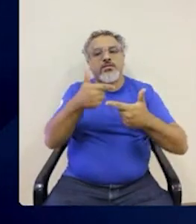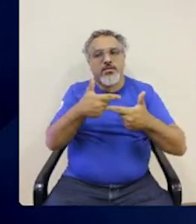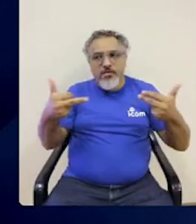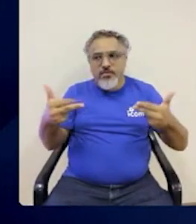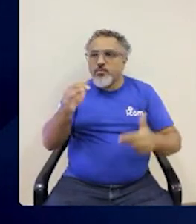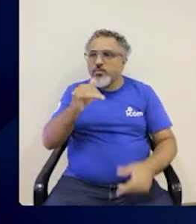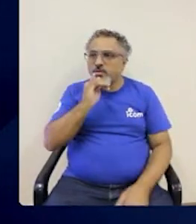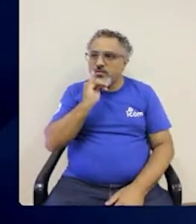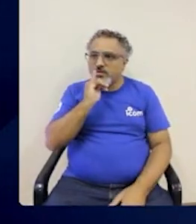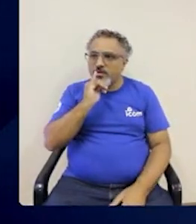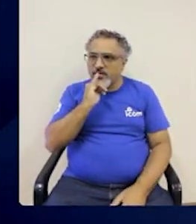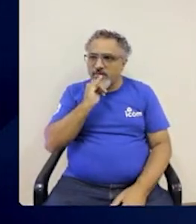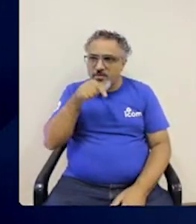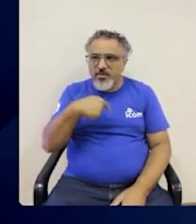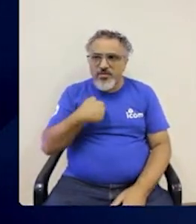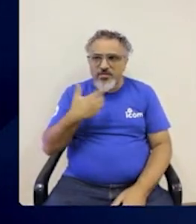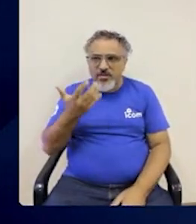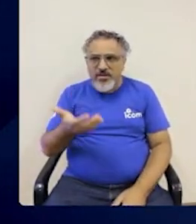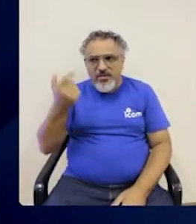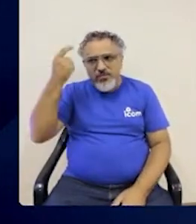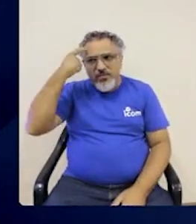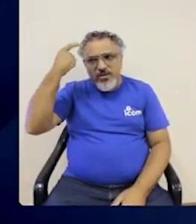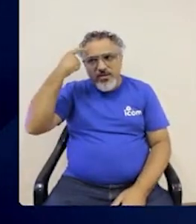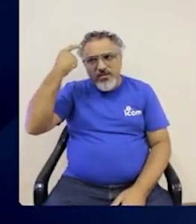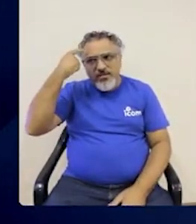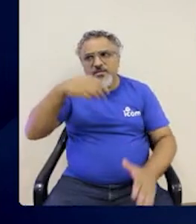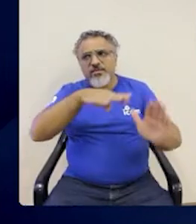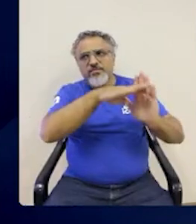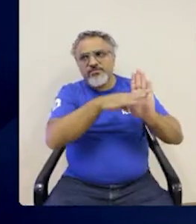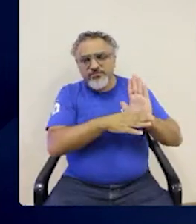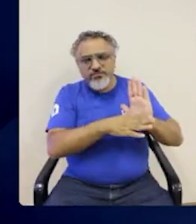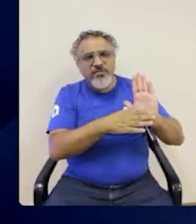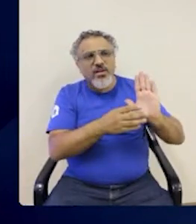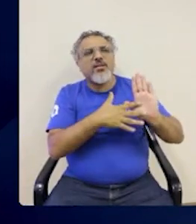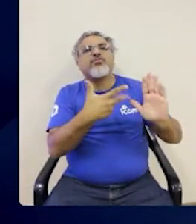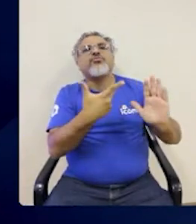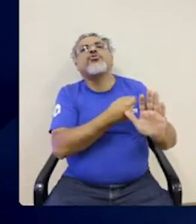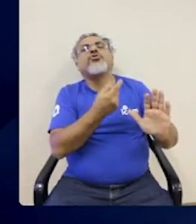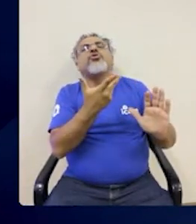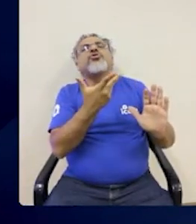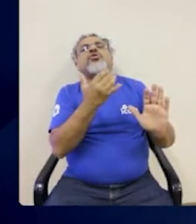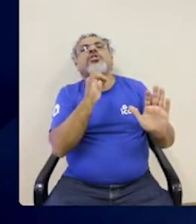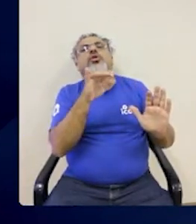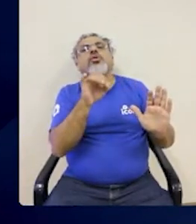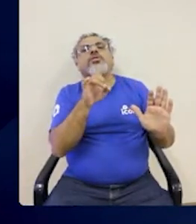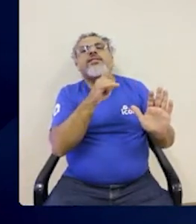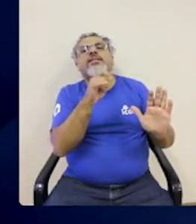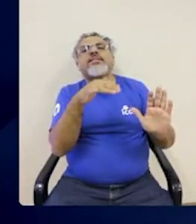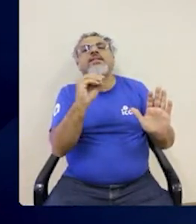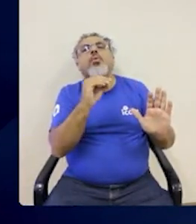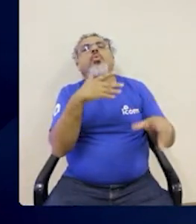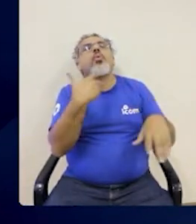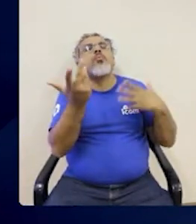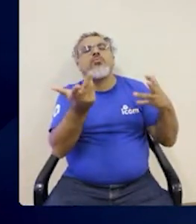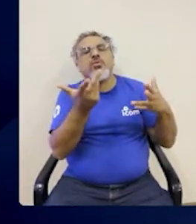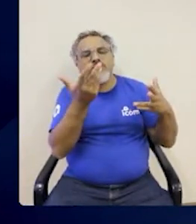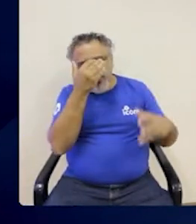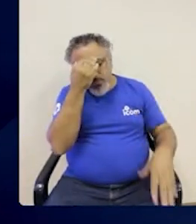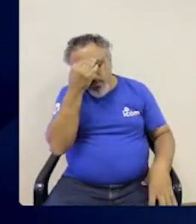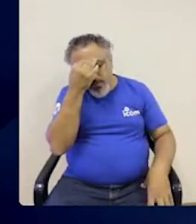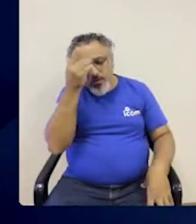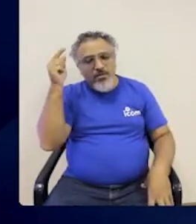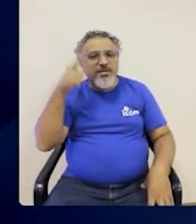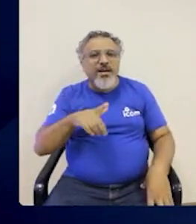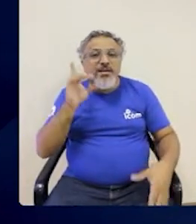por exemplo, se eu quero pensar num programa de imunização, o quanto dos componentes daquele programa,